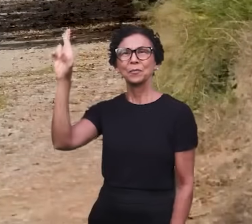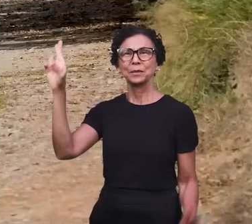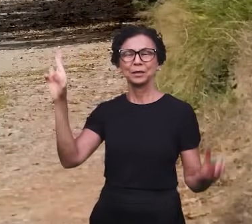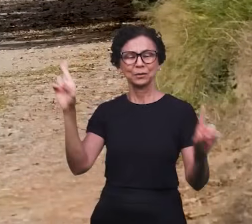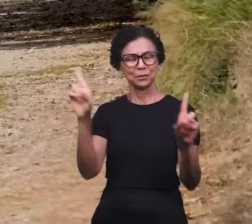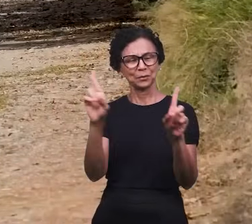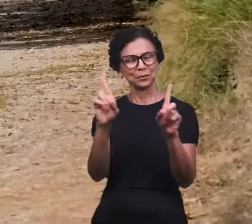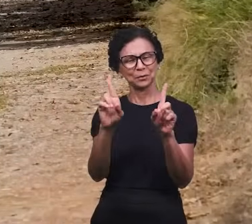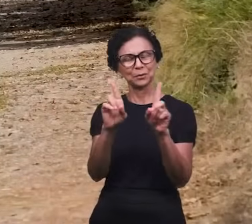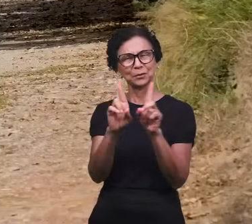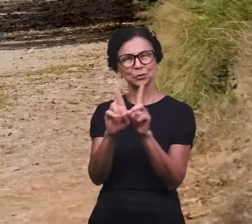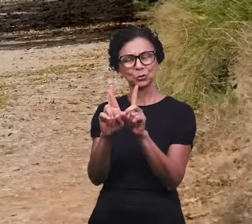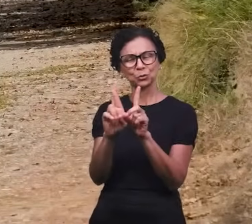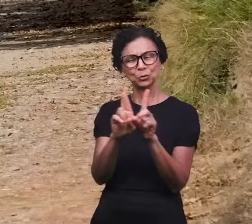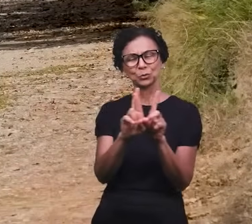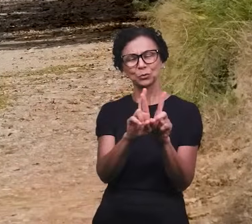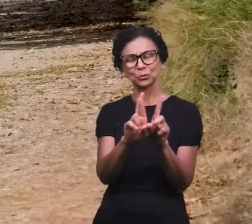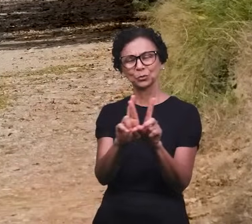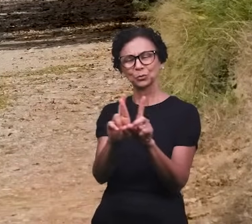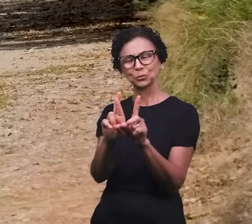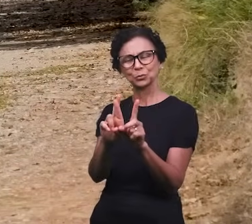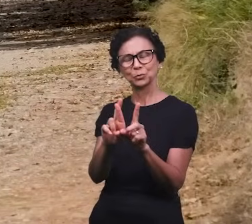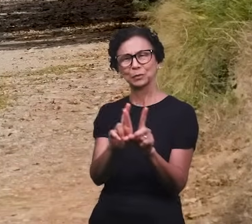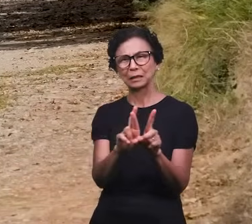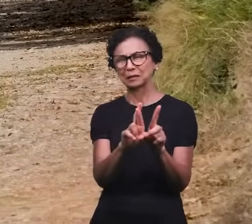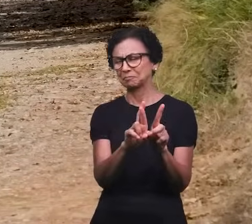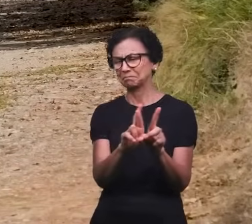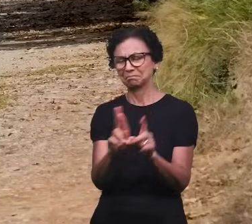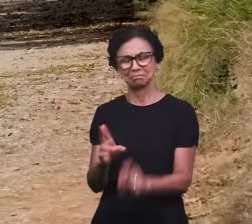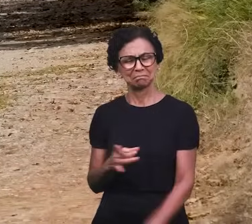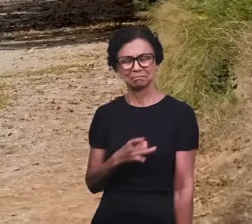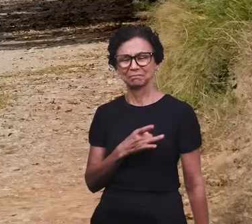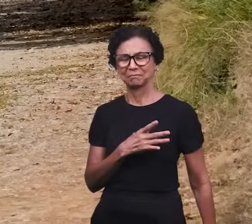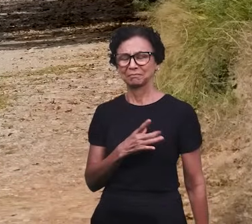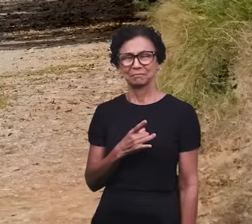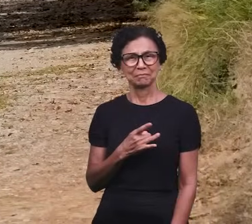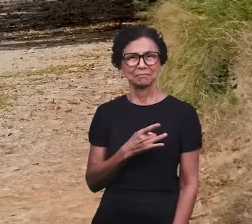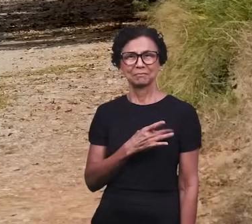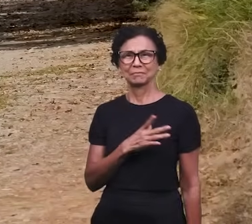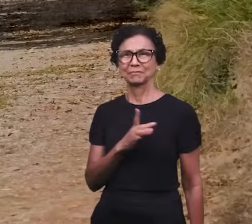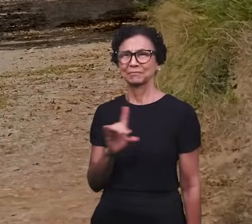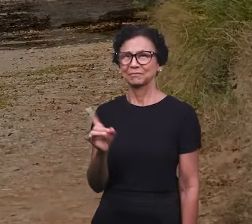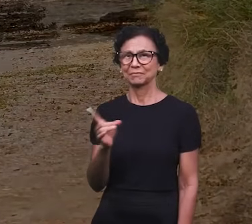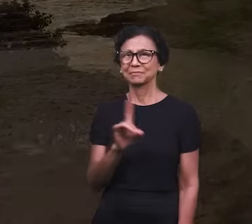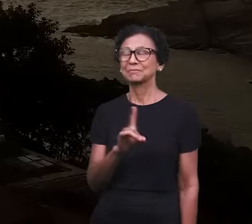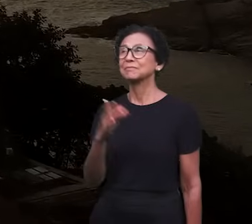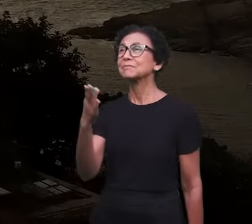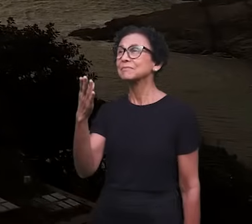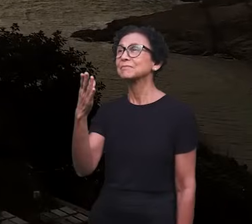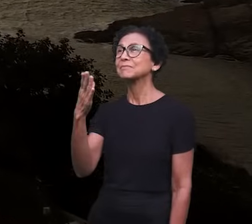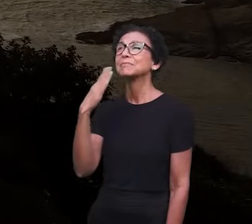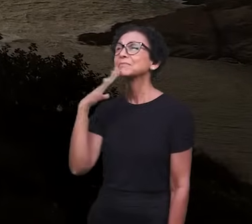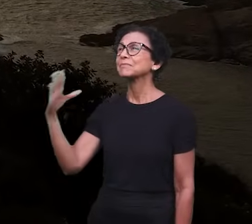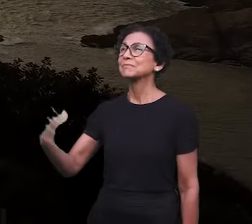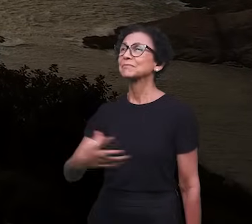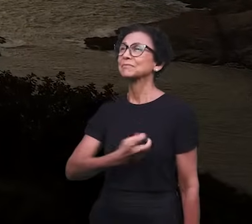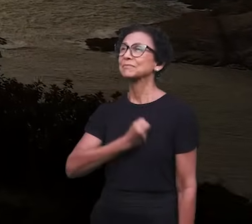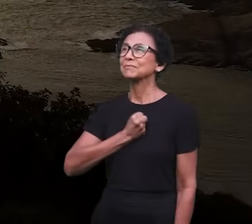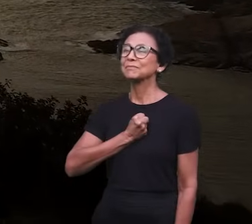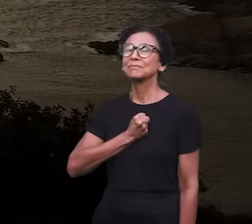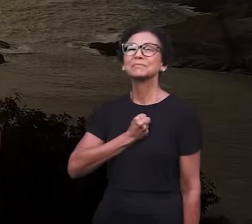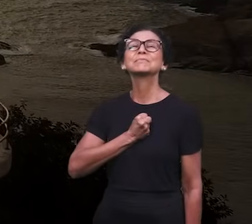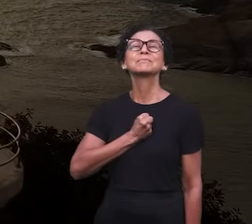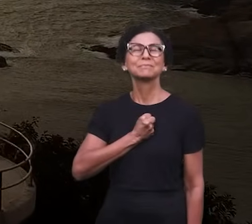Meu Deus está comigo, não temo perigo. Ele é o meu